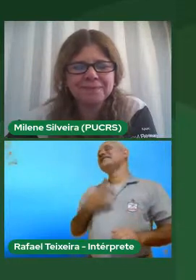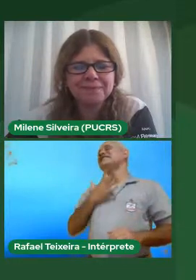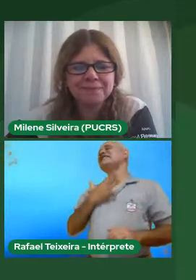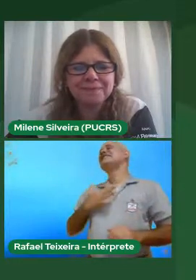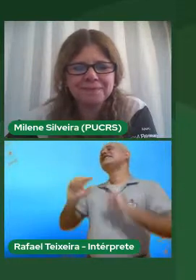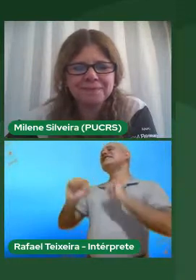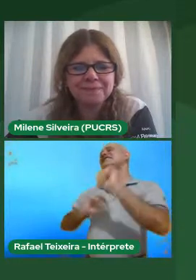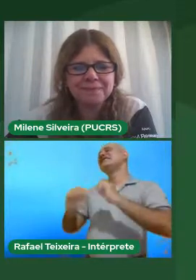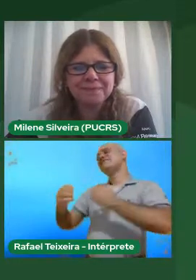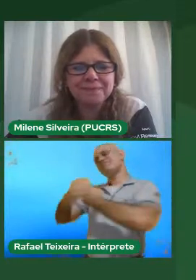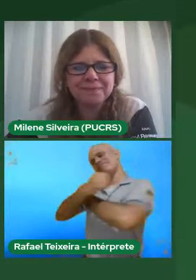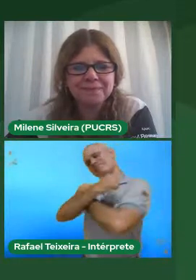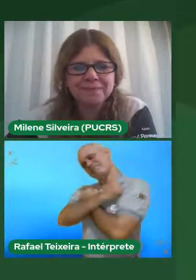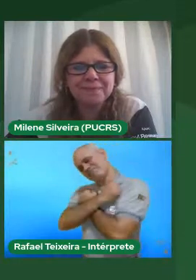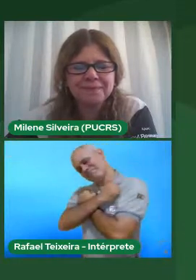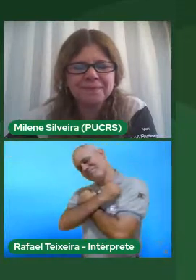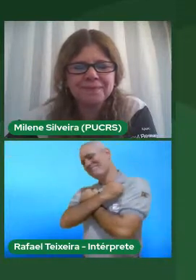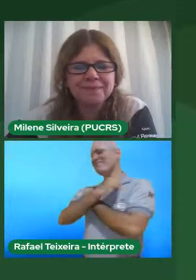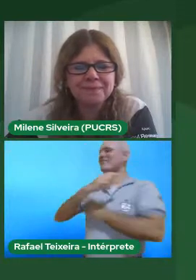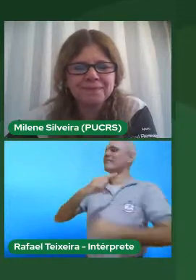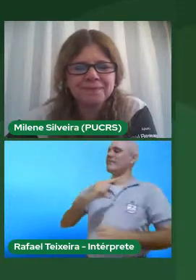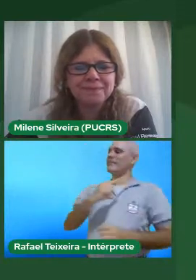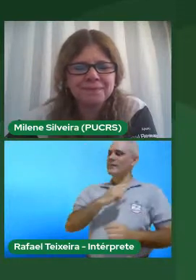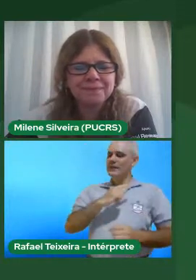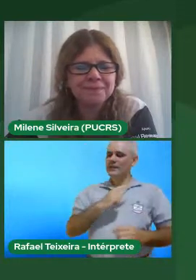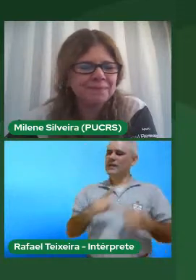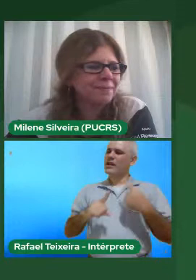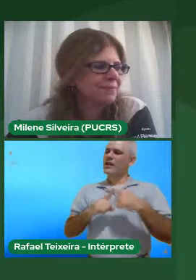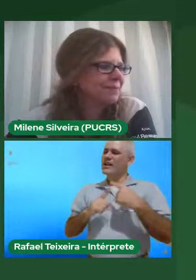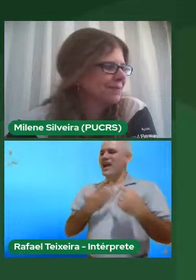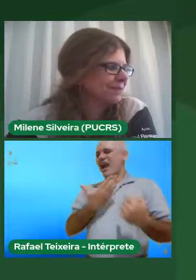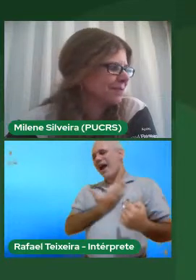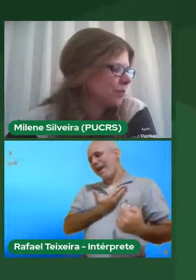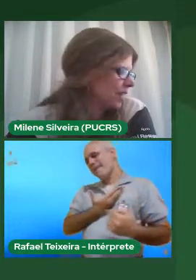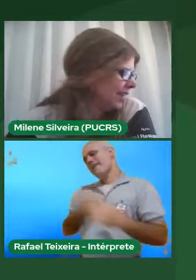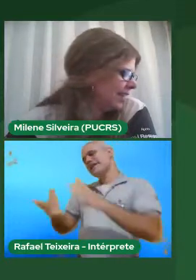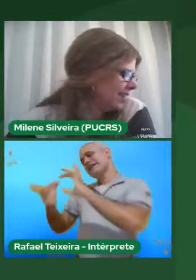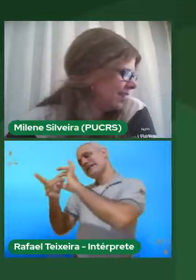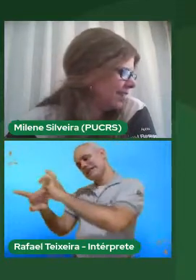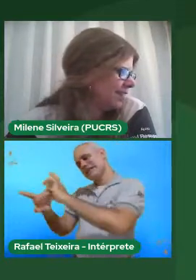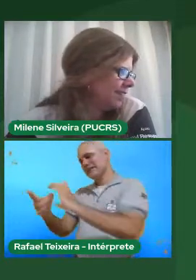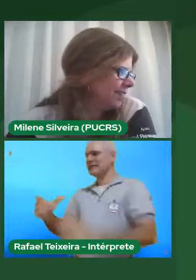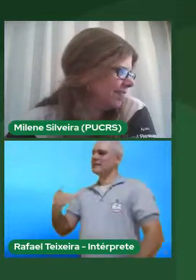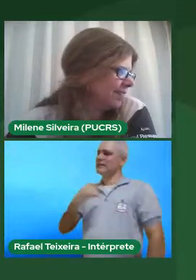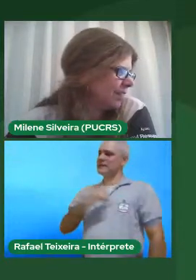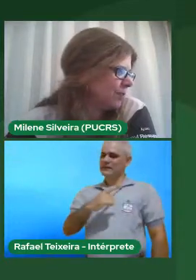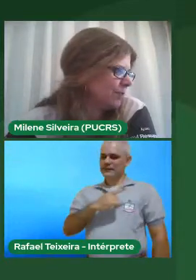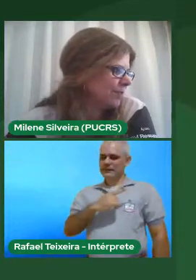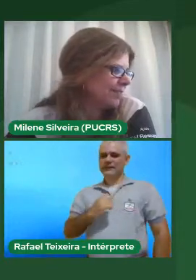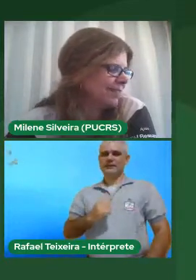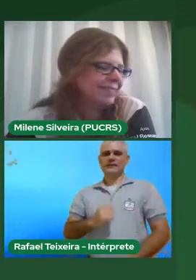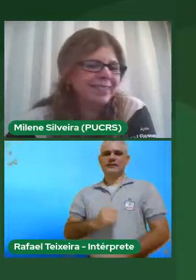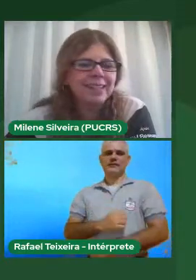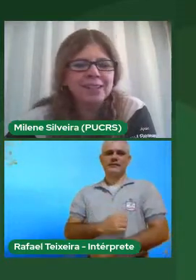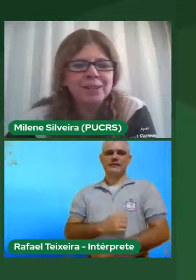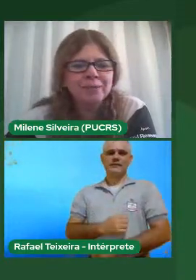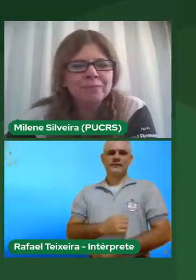essa homenagem, né, tão importante, tão feliz para a nossa comunidade. Um beijo